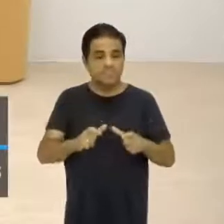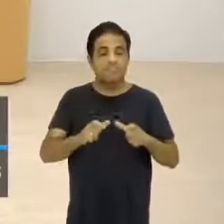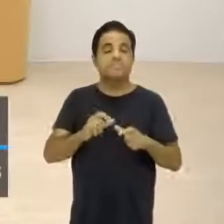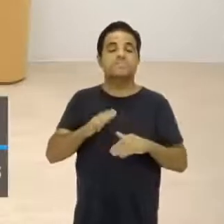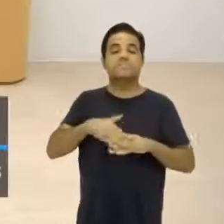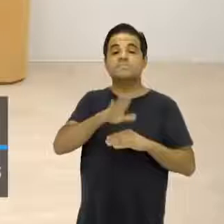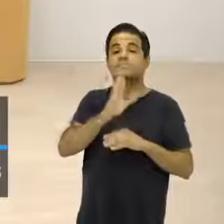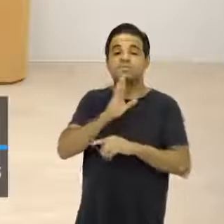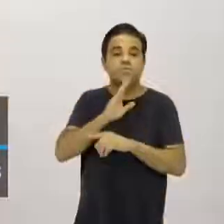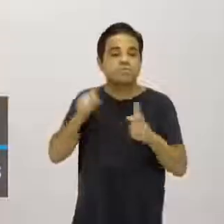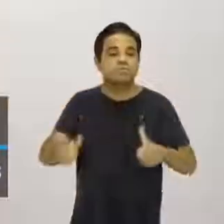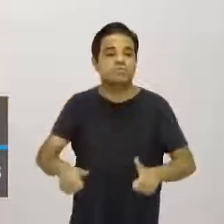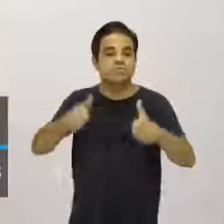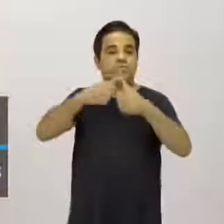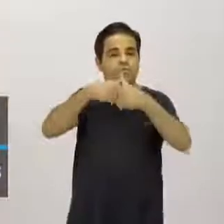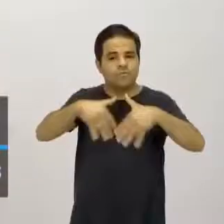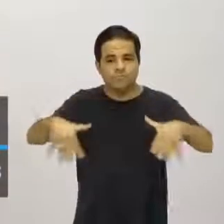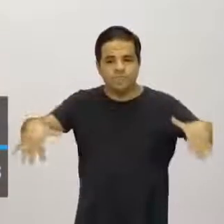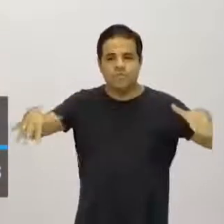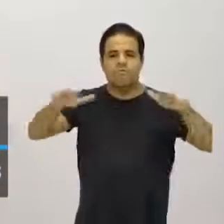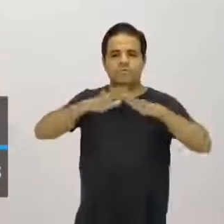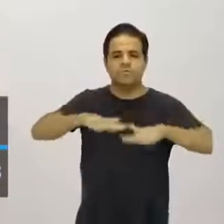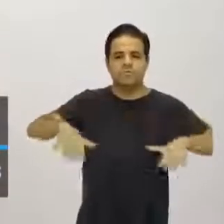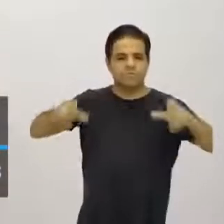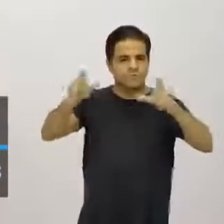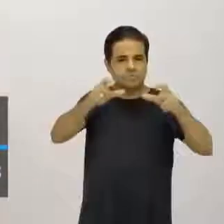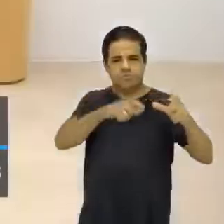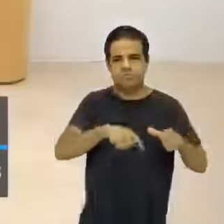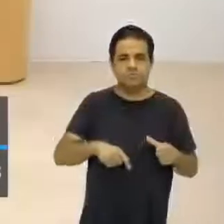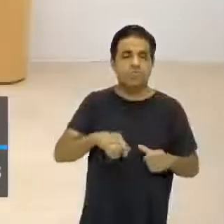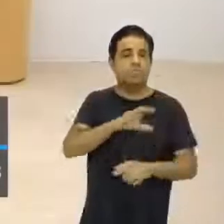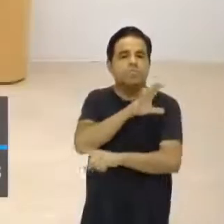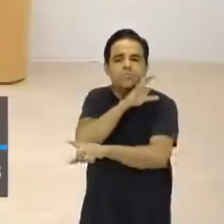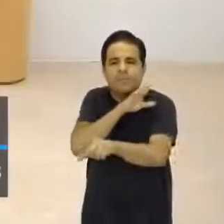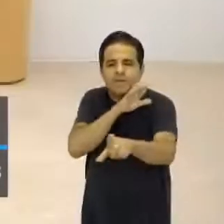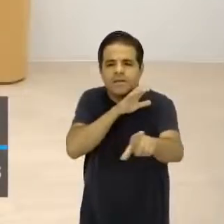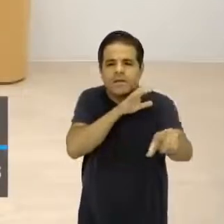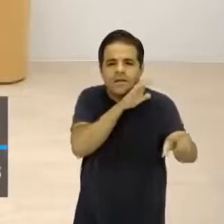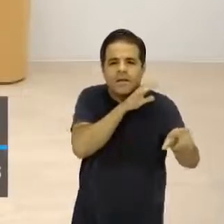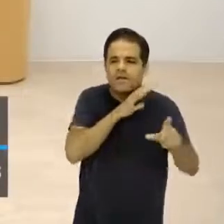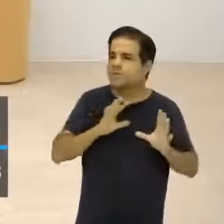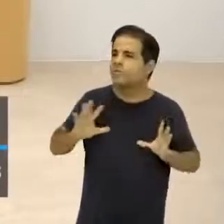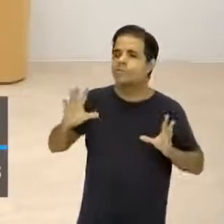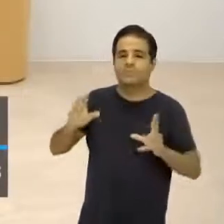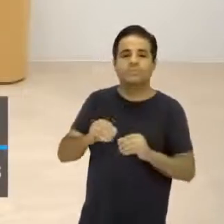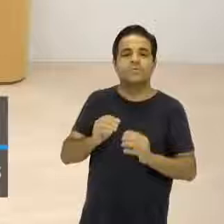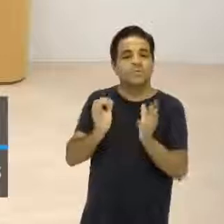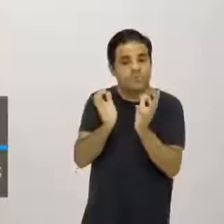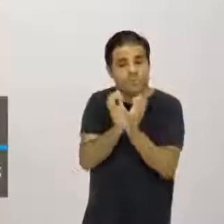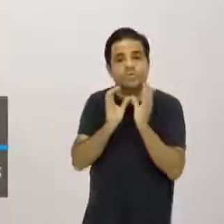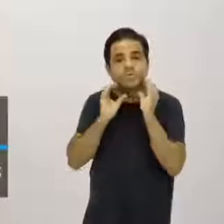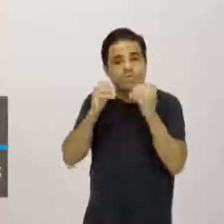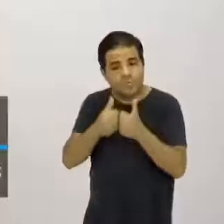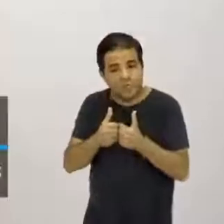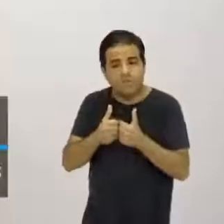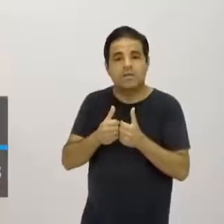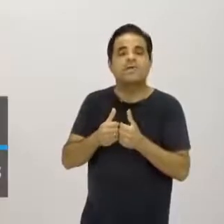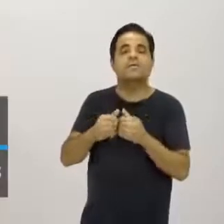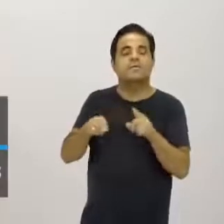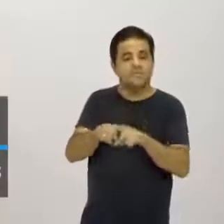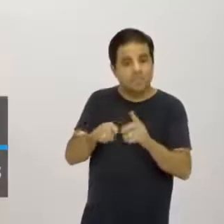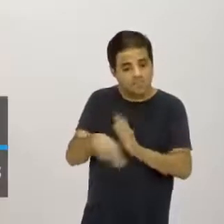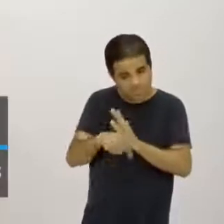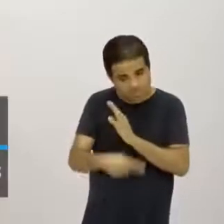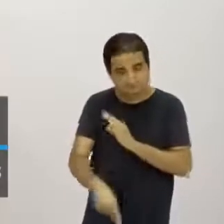quem conhecia melhor o fluxo das estações, os animais, os roçados, eram comunidades nativas e